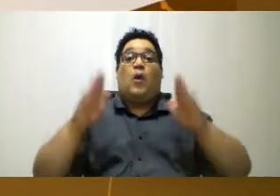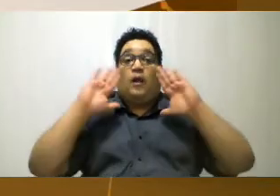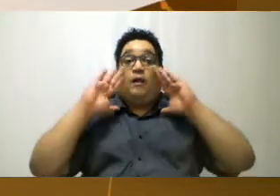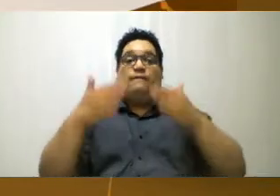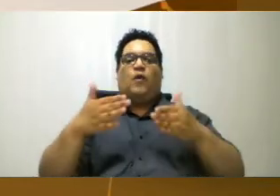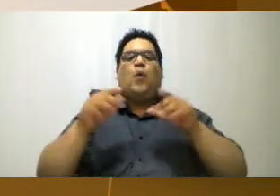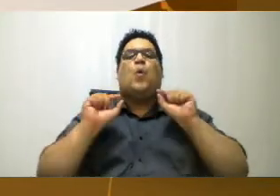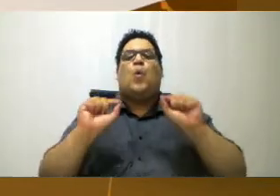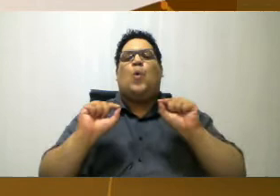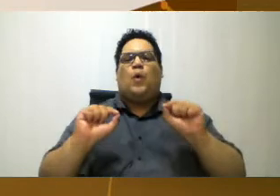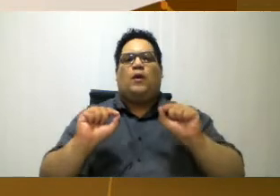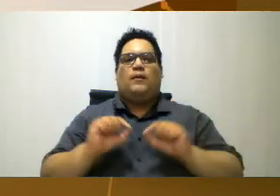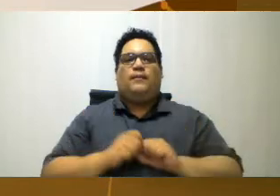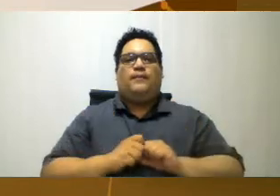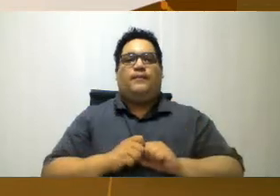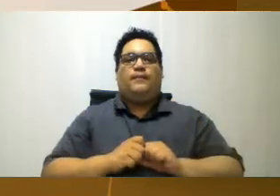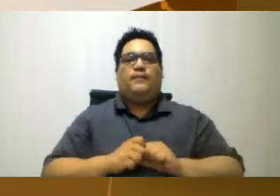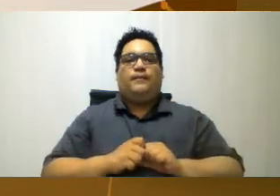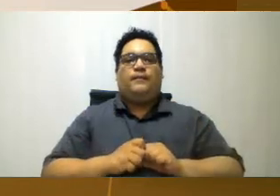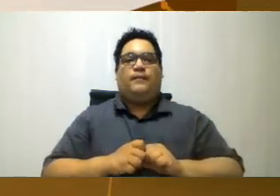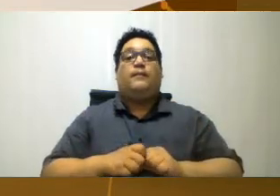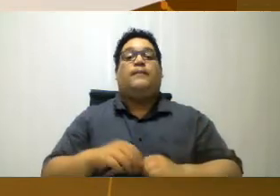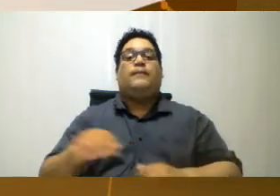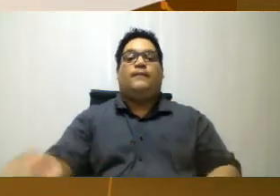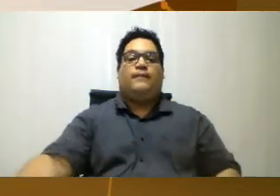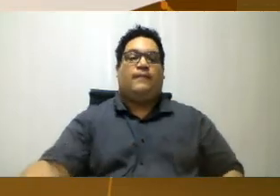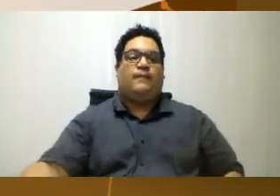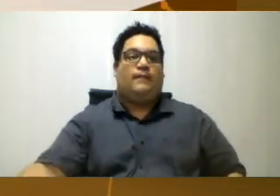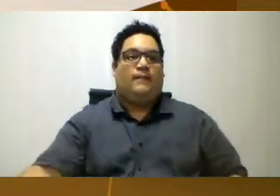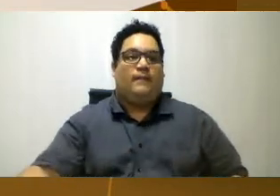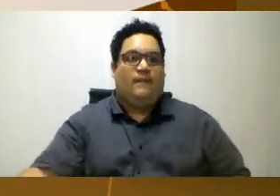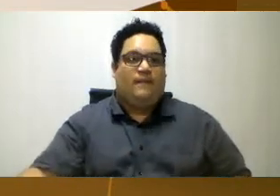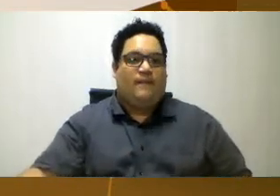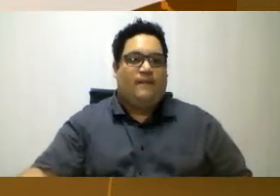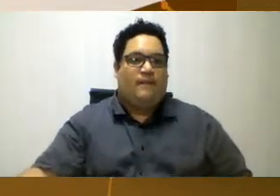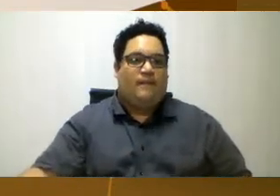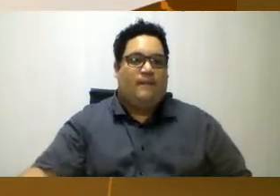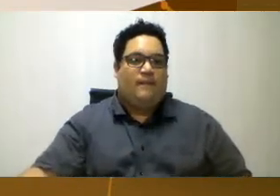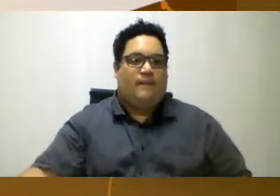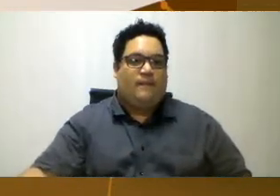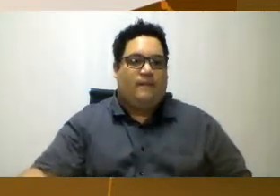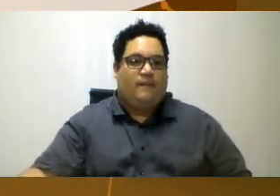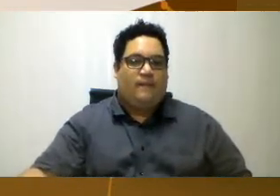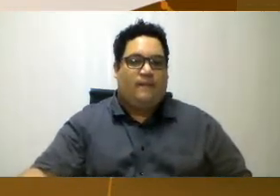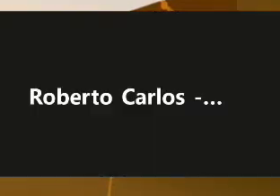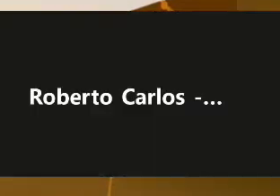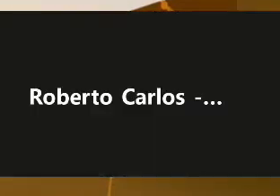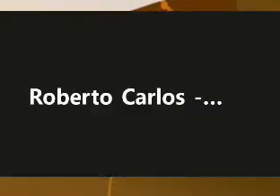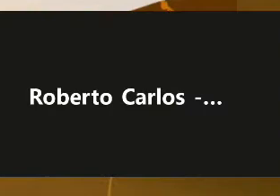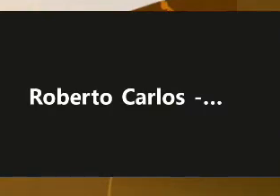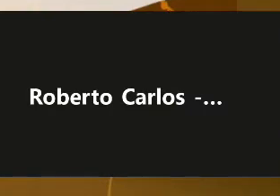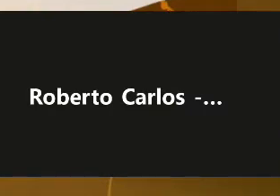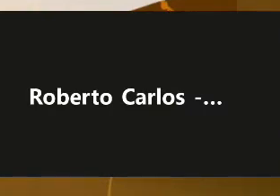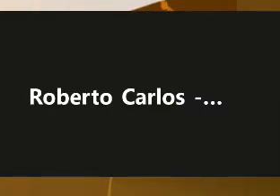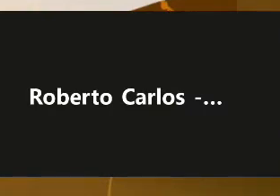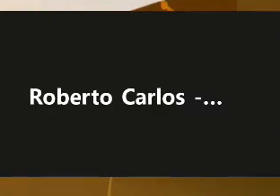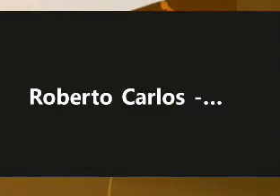apresentação no trabalho de tratamento por termovácuo, que é a retirada de umidade e de